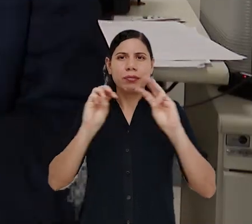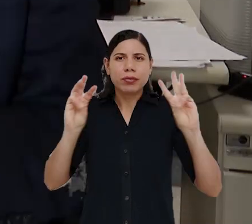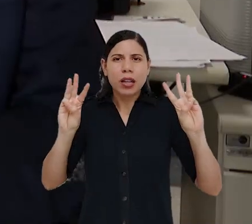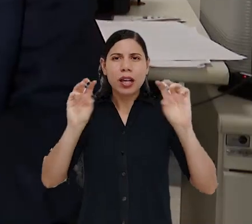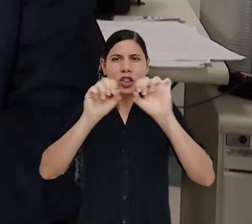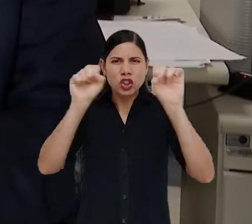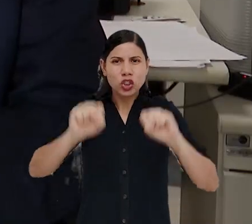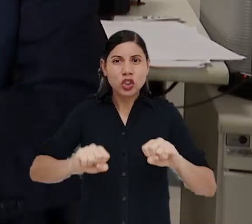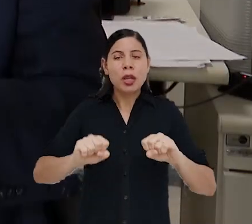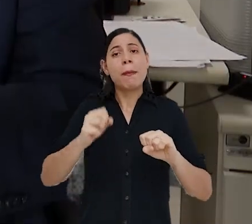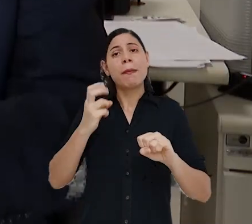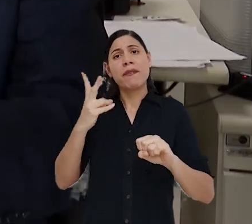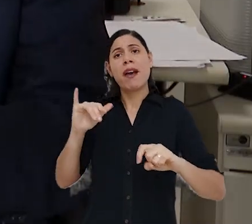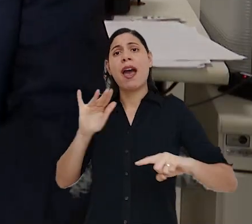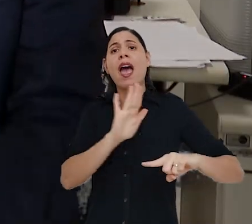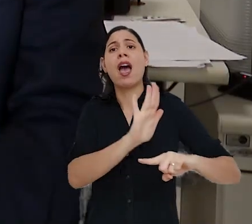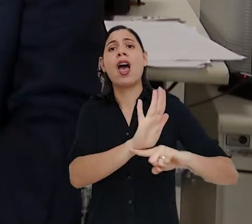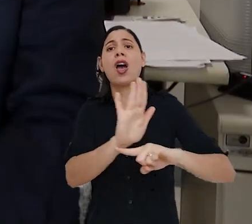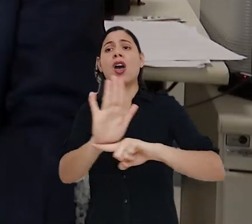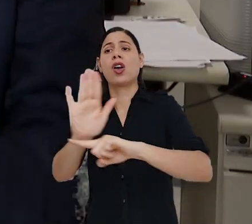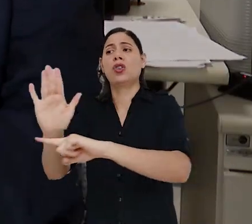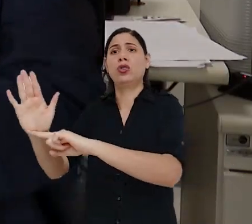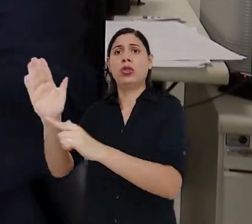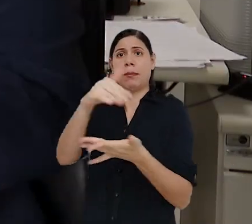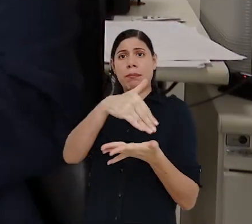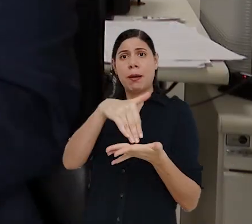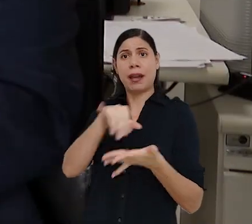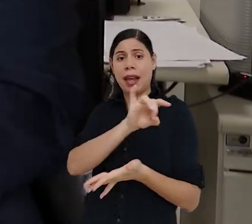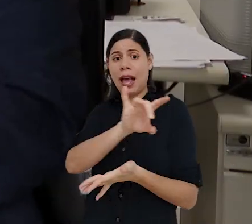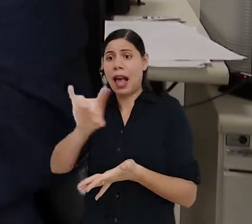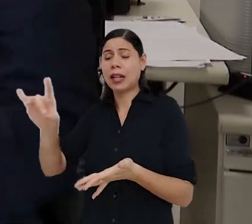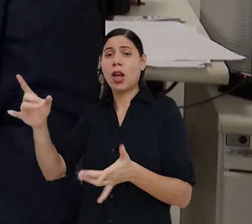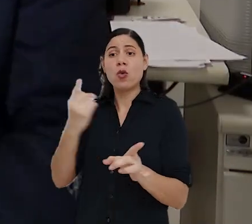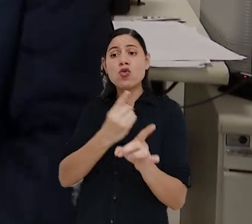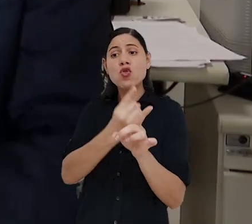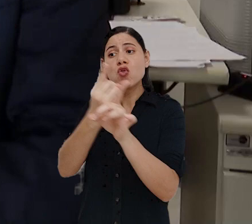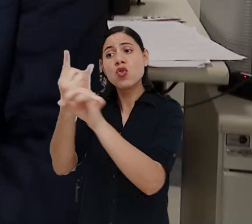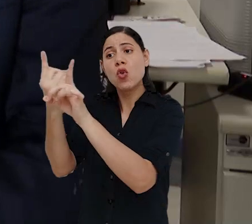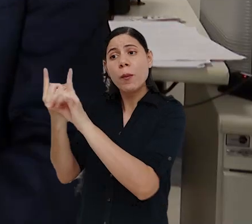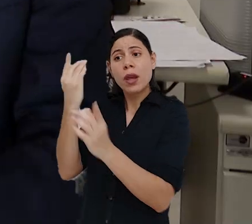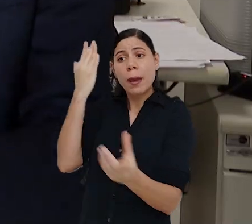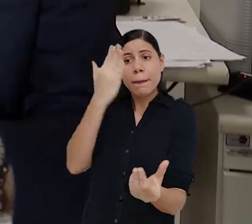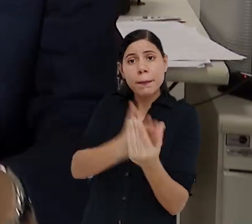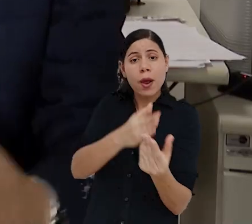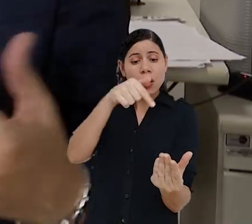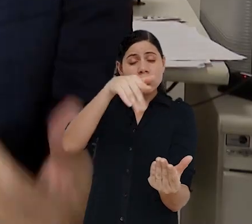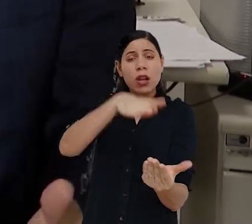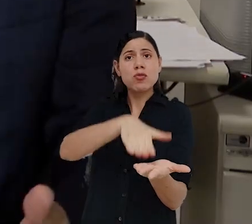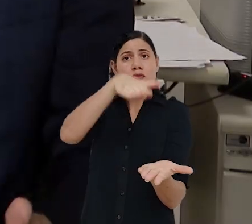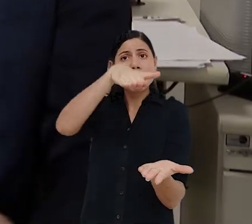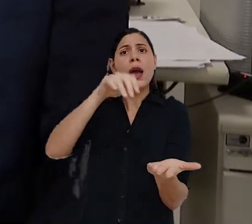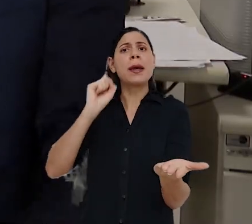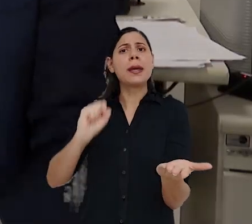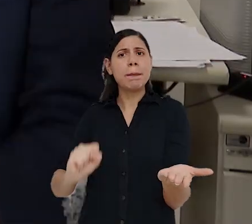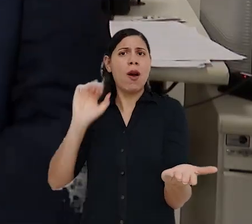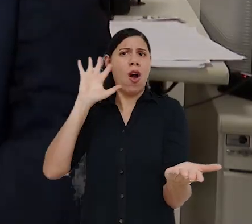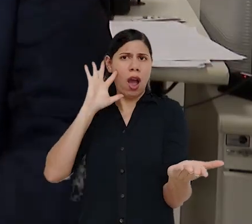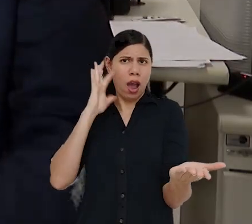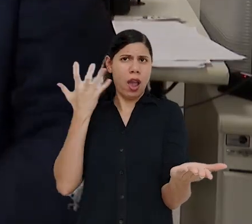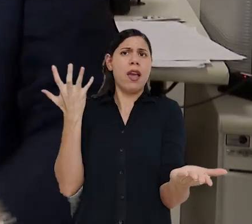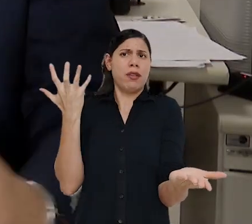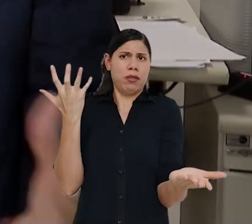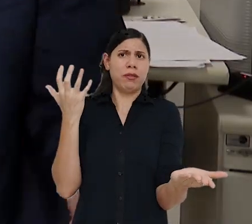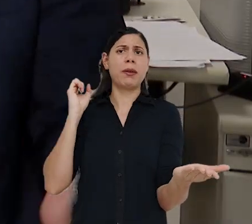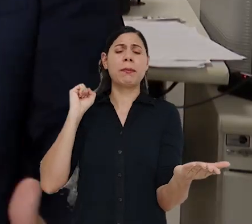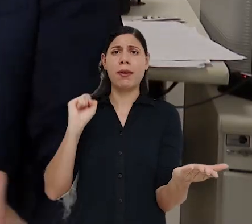SISGAB ele vai facilitar para os gabinetes a identificação desses processos que já deveriam